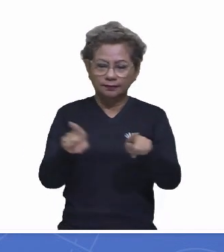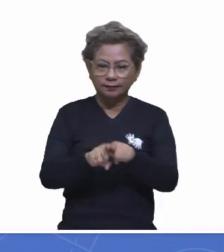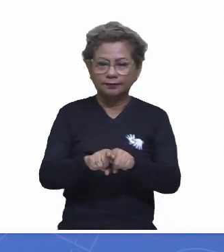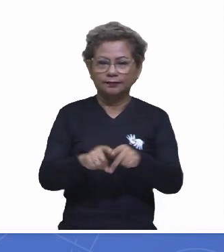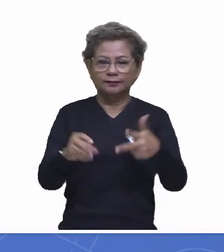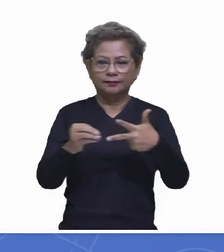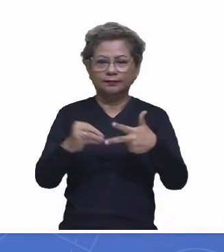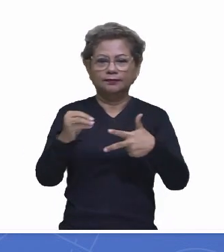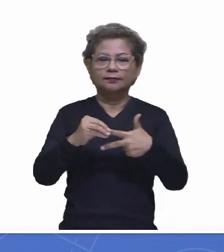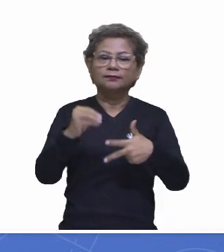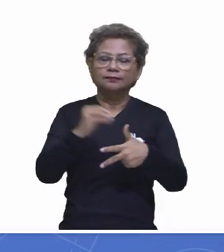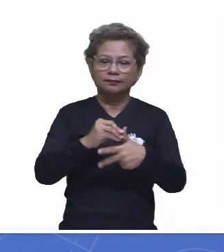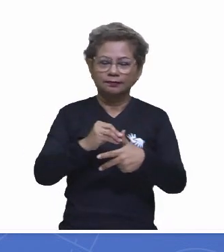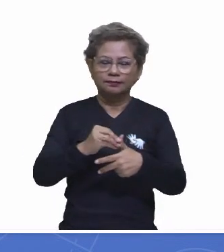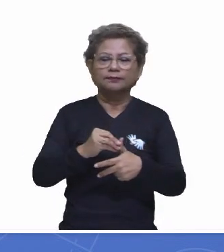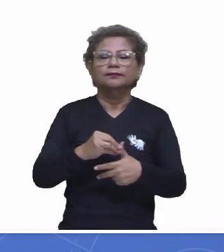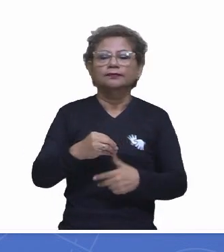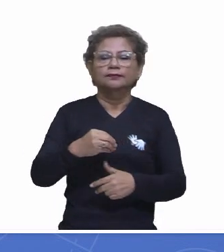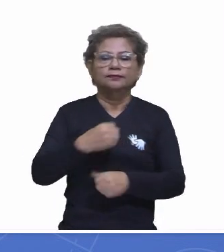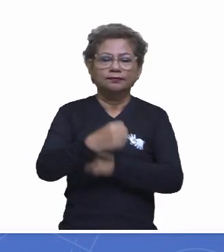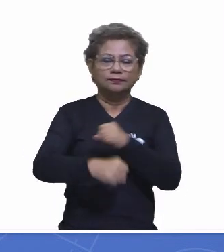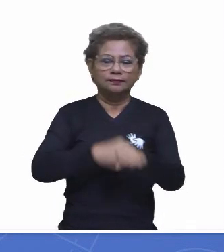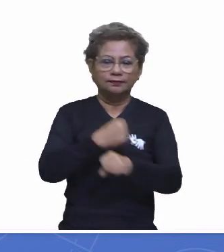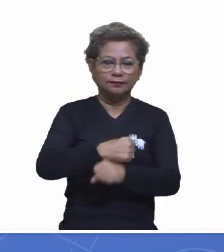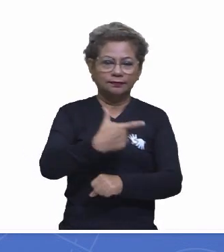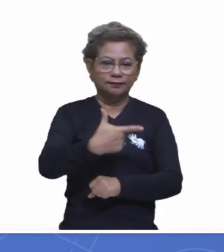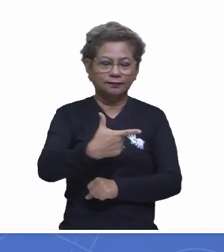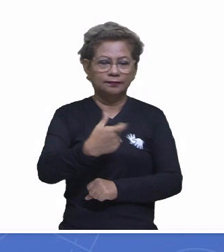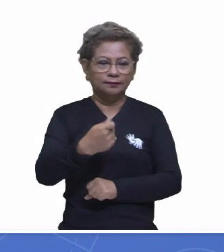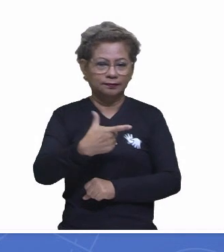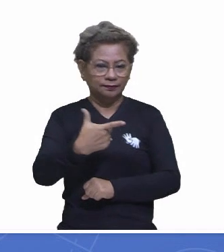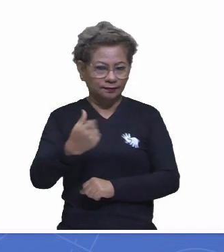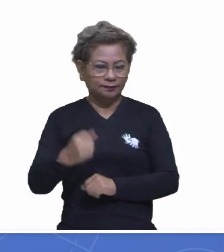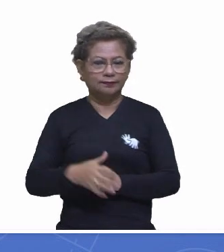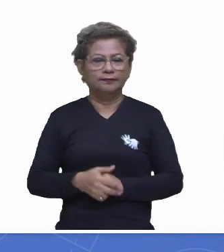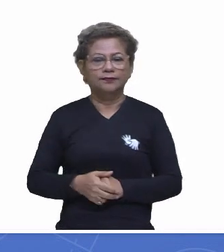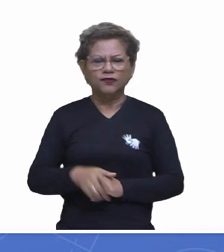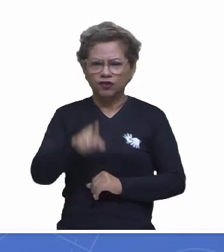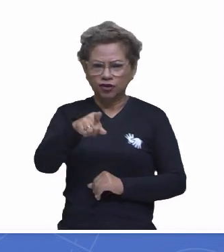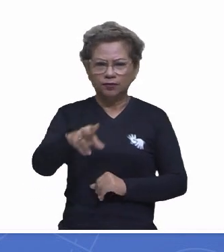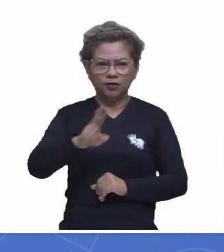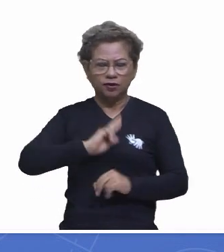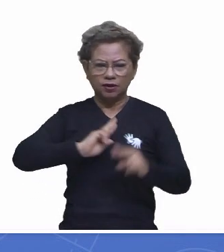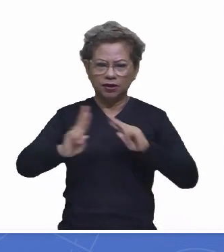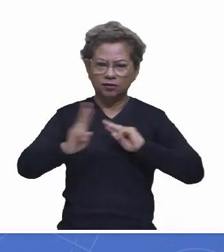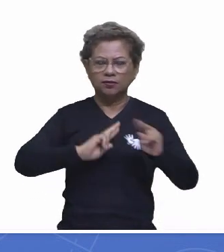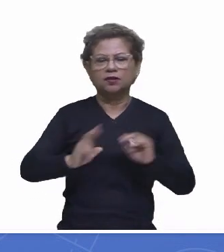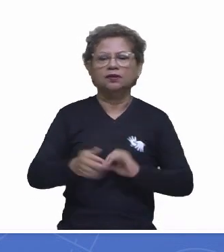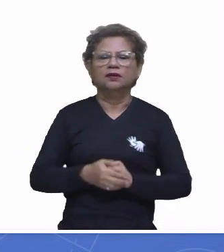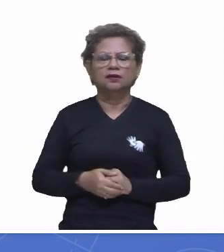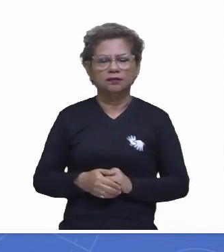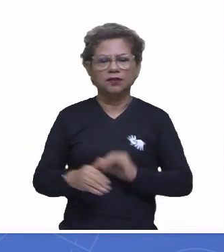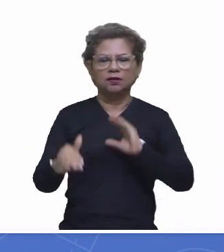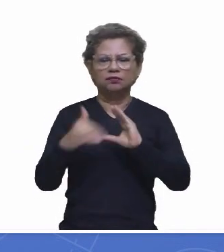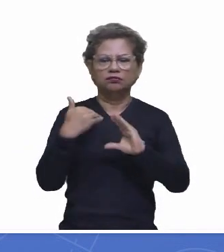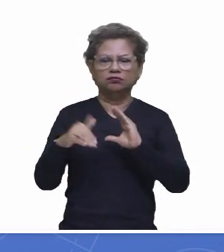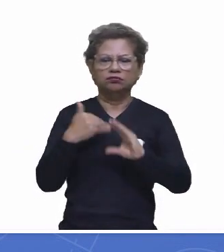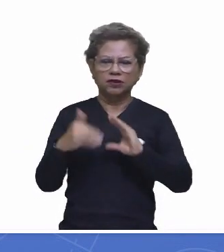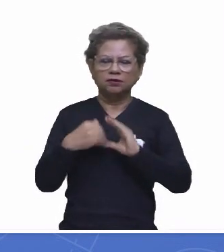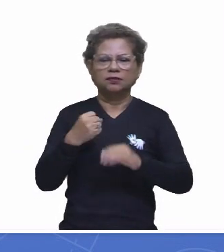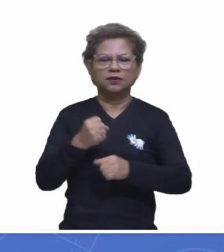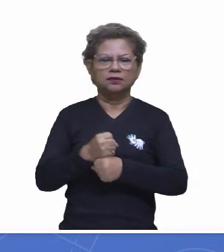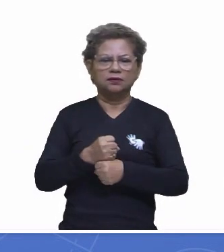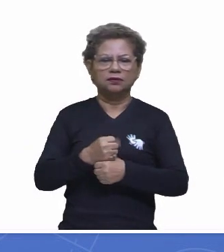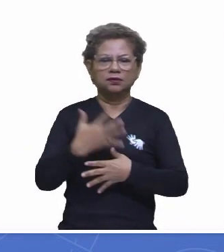2020. Vamos lá? Já podem mandar aí as respostas lá no nosso chat.